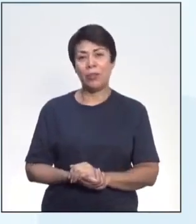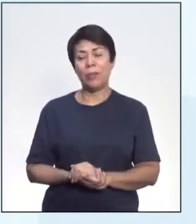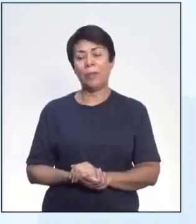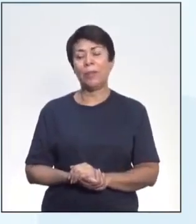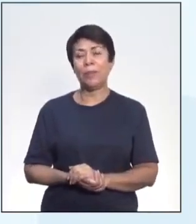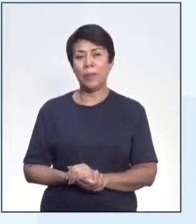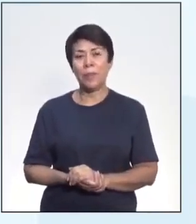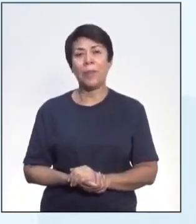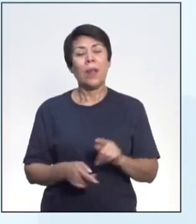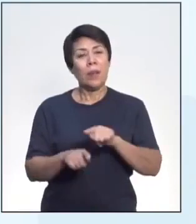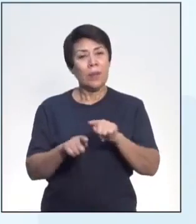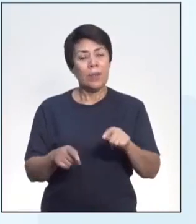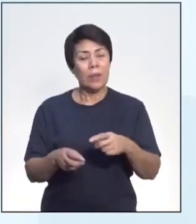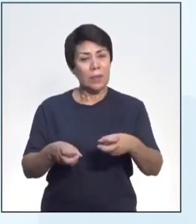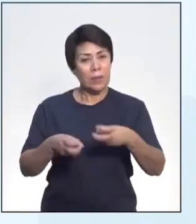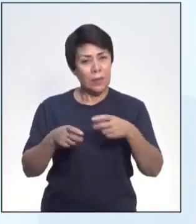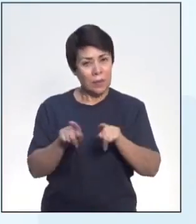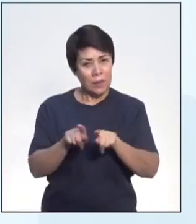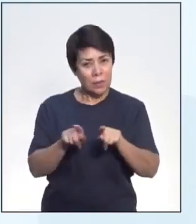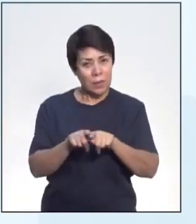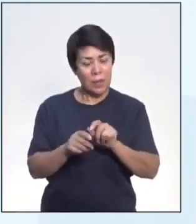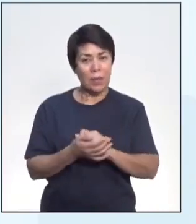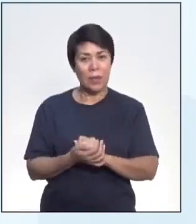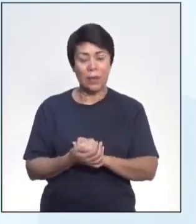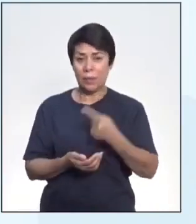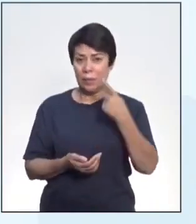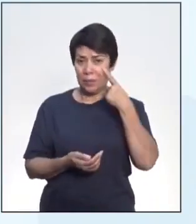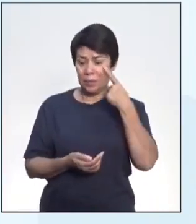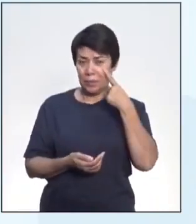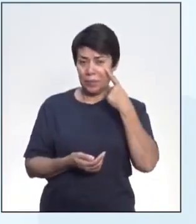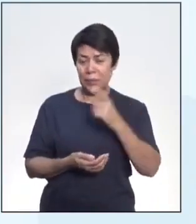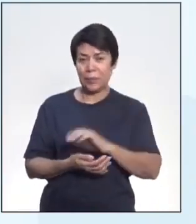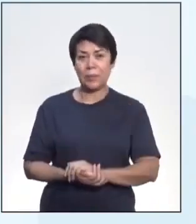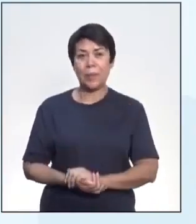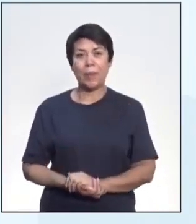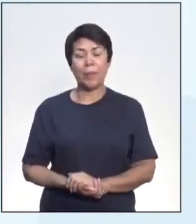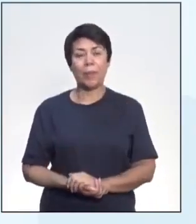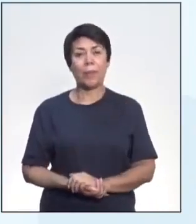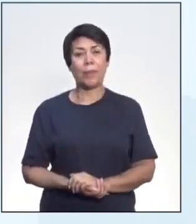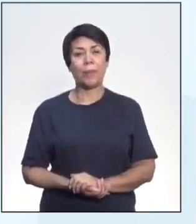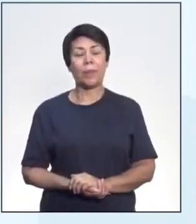mas vamos ler aqui comigo no PPT.